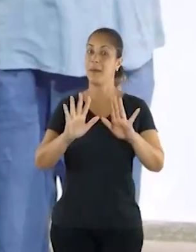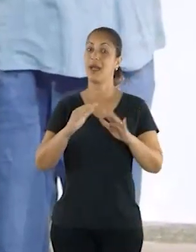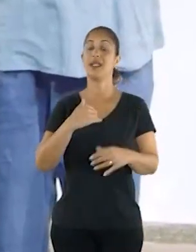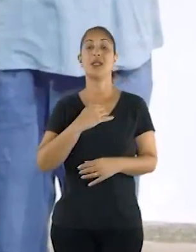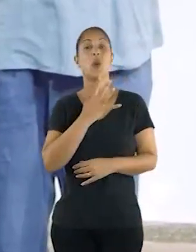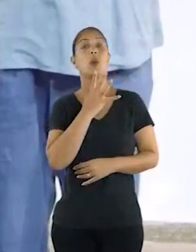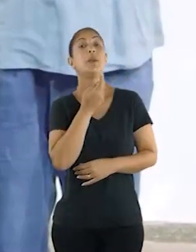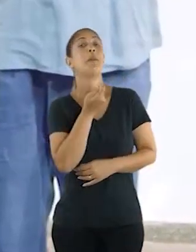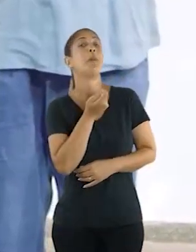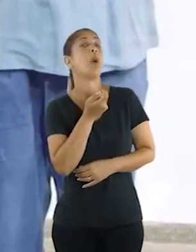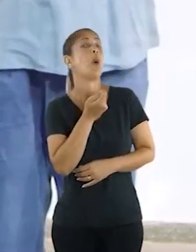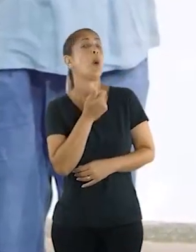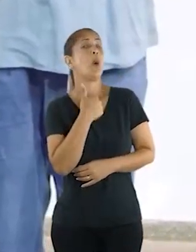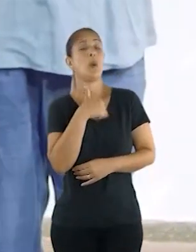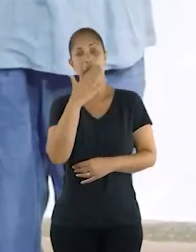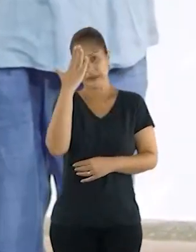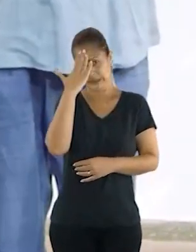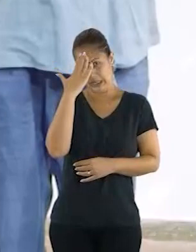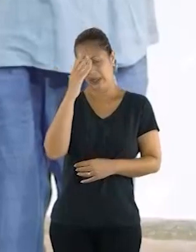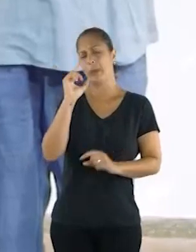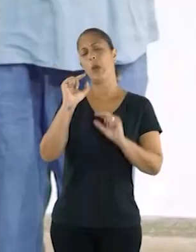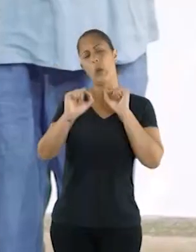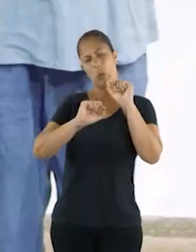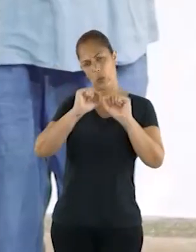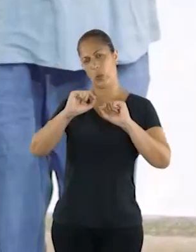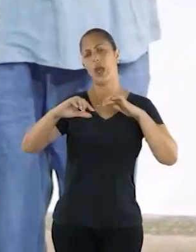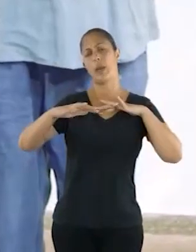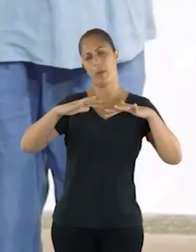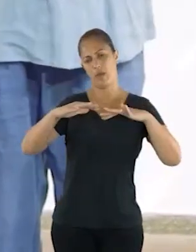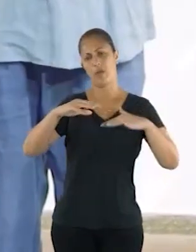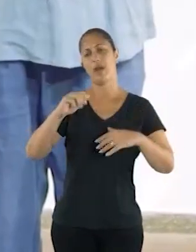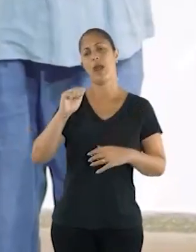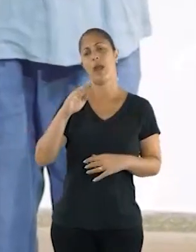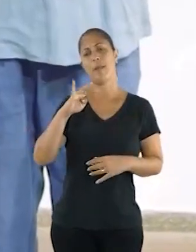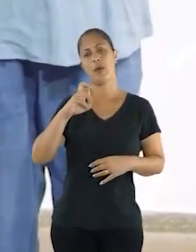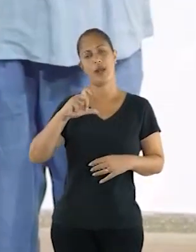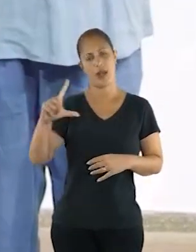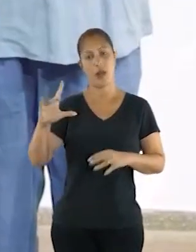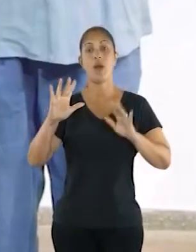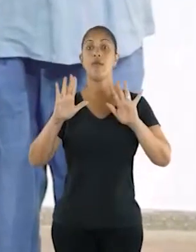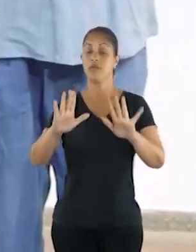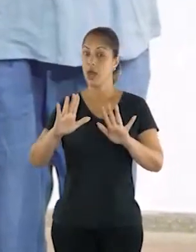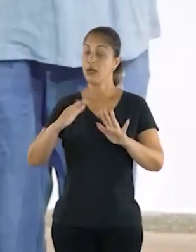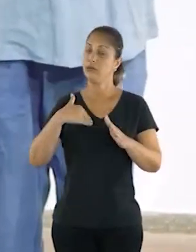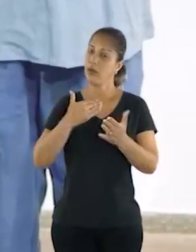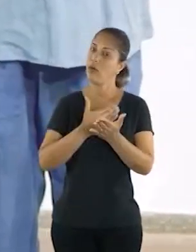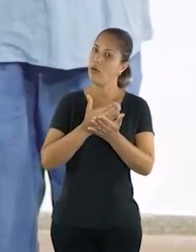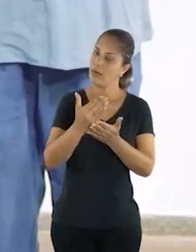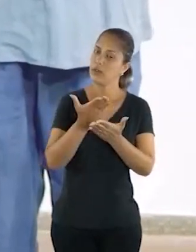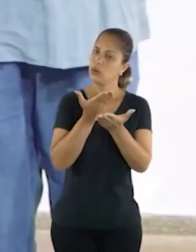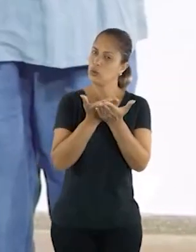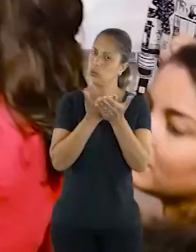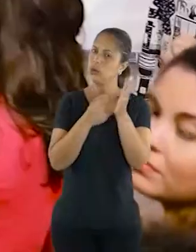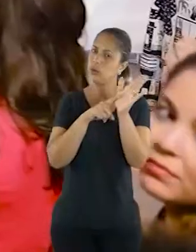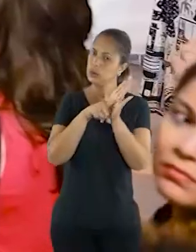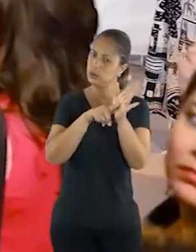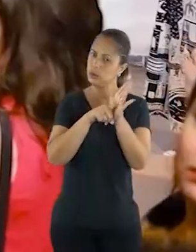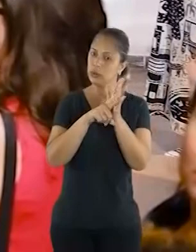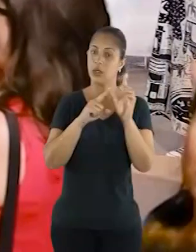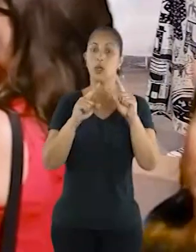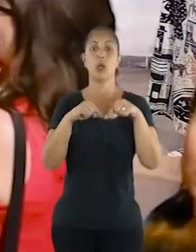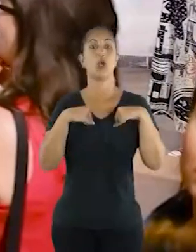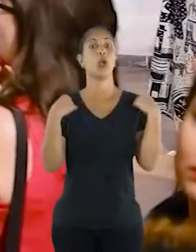conhecia pouco, sabia o que era o movimento armorial, mas aí imediatamente comecei a estudar, a